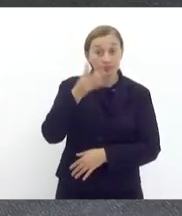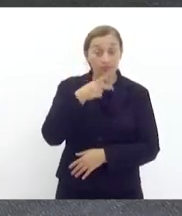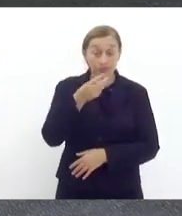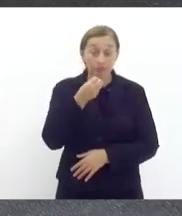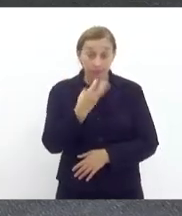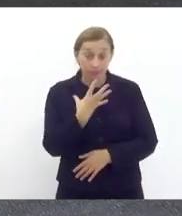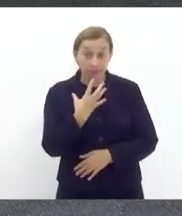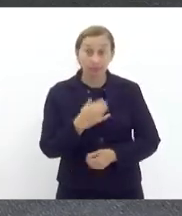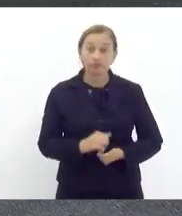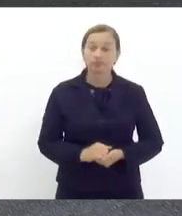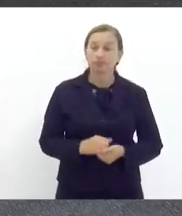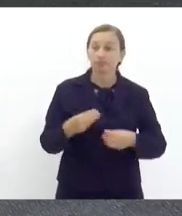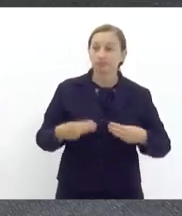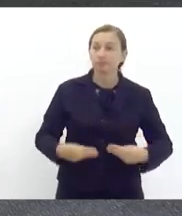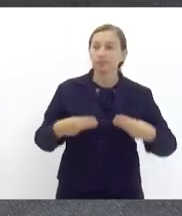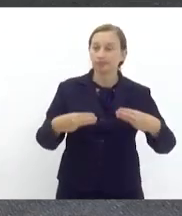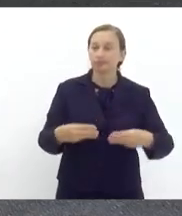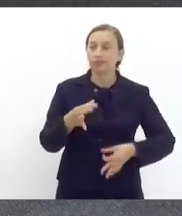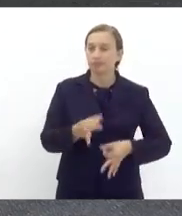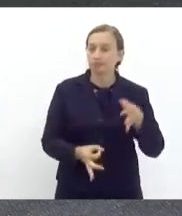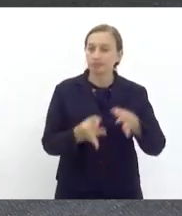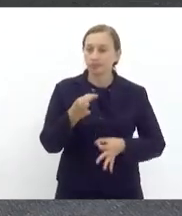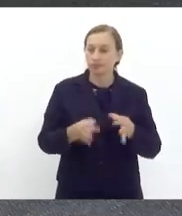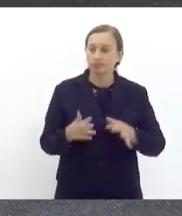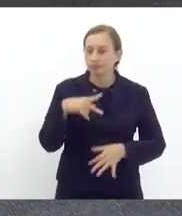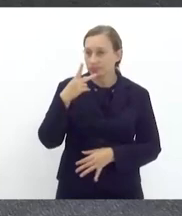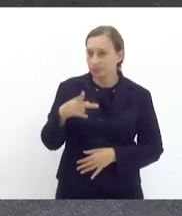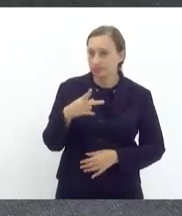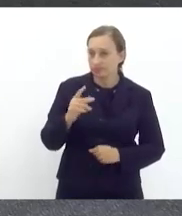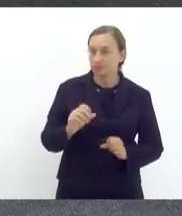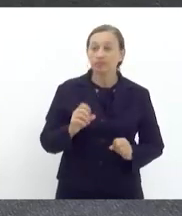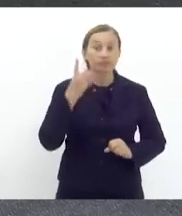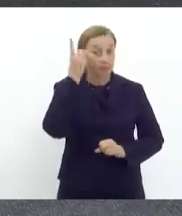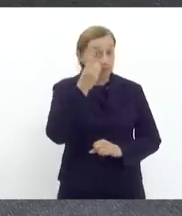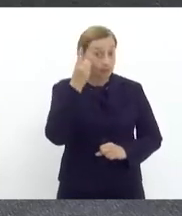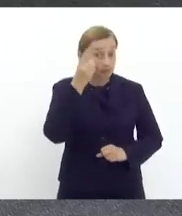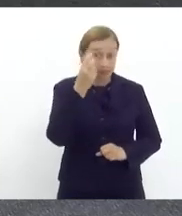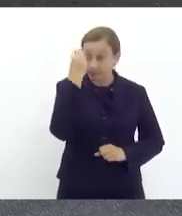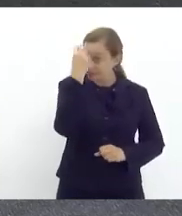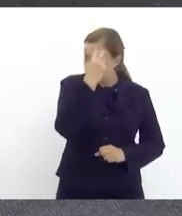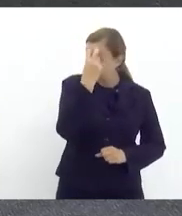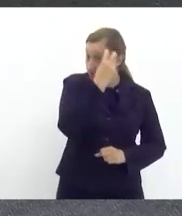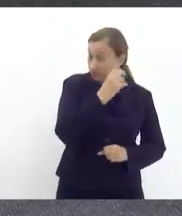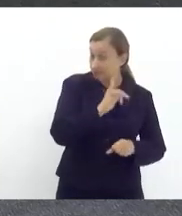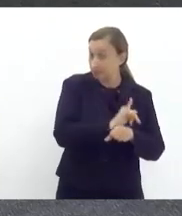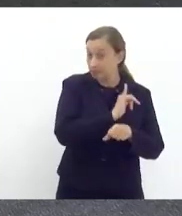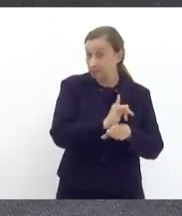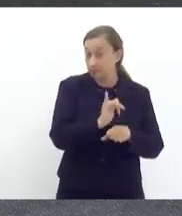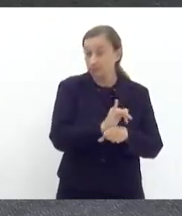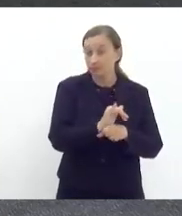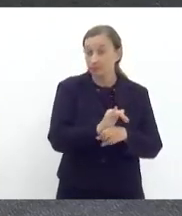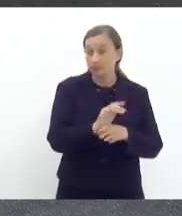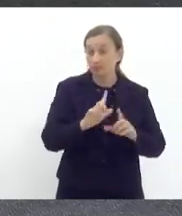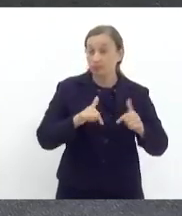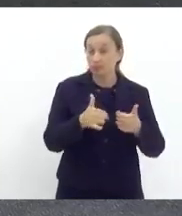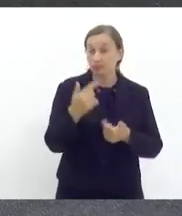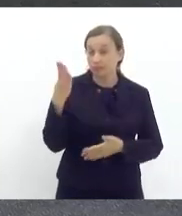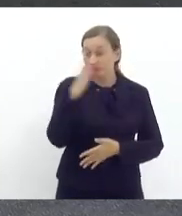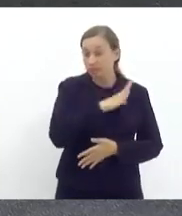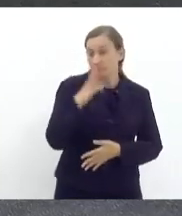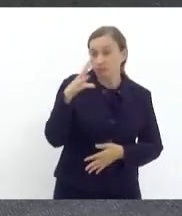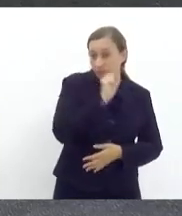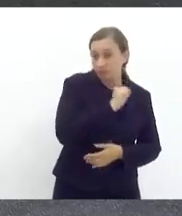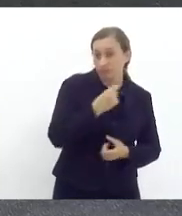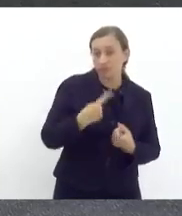o ministério da justiça e foi reforçado pela fala da deputada Verônica desarticulou a rede de maldade rápido